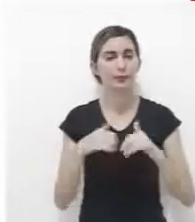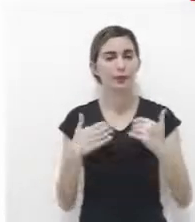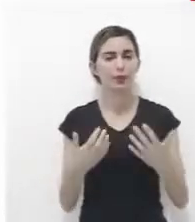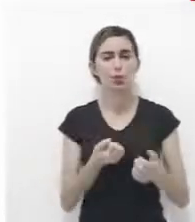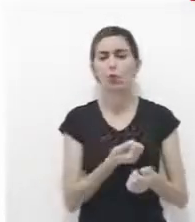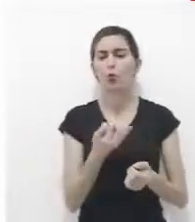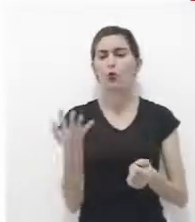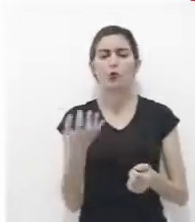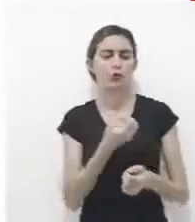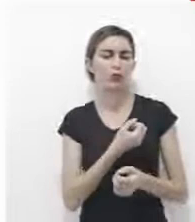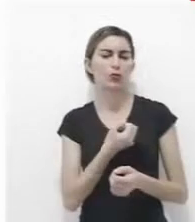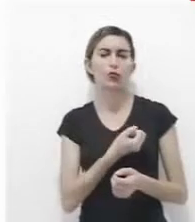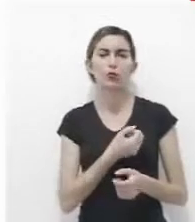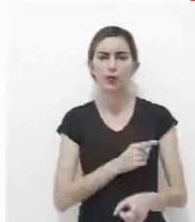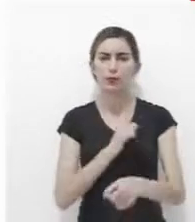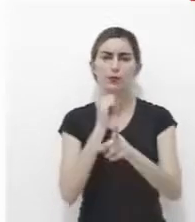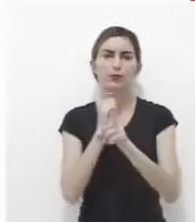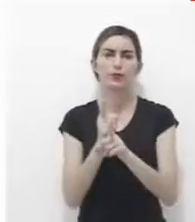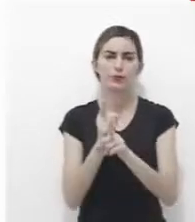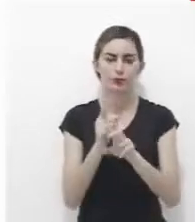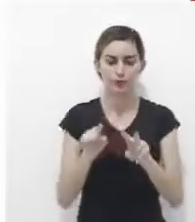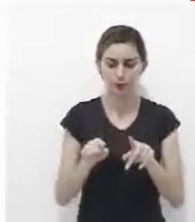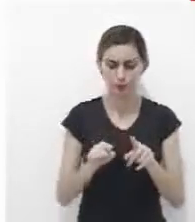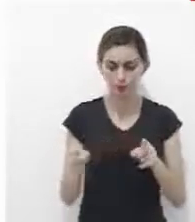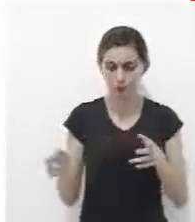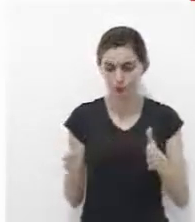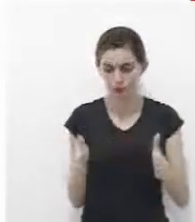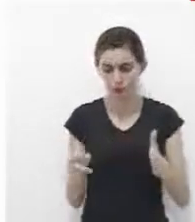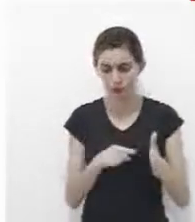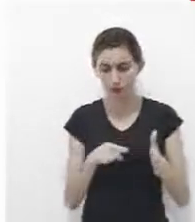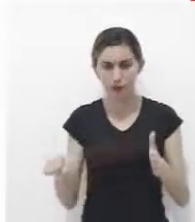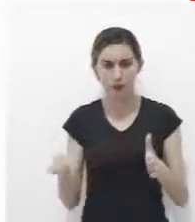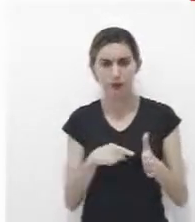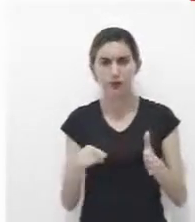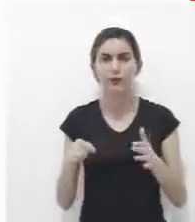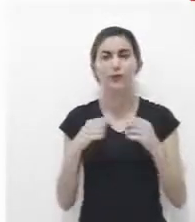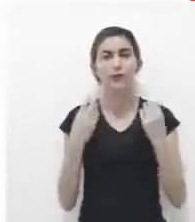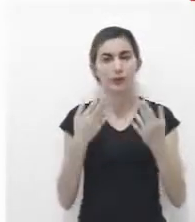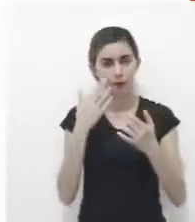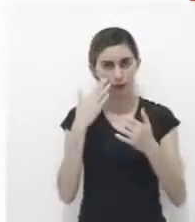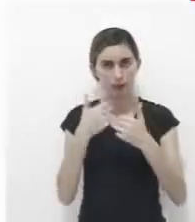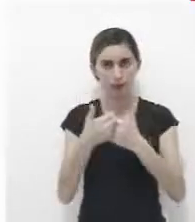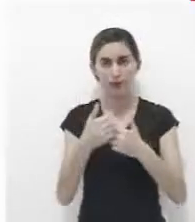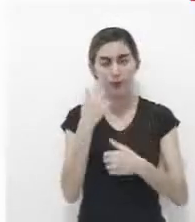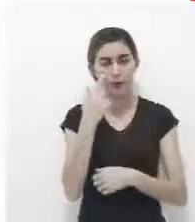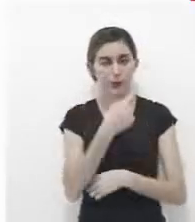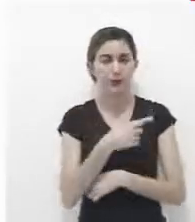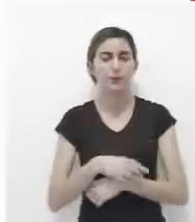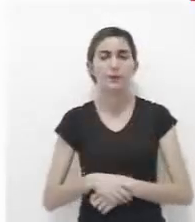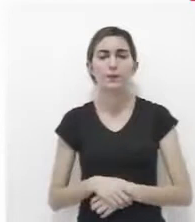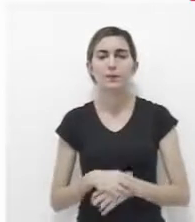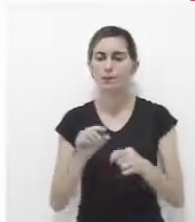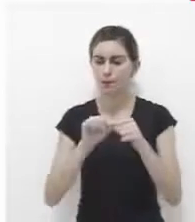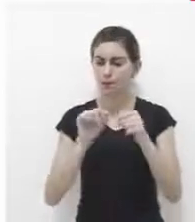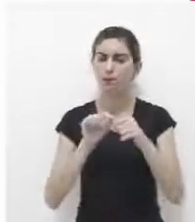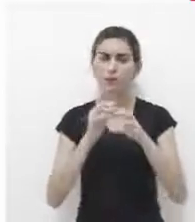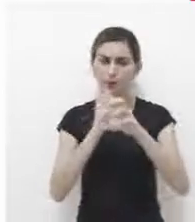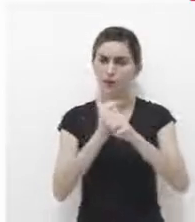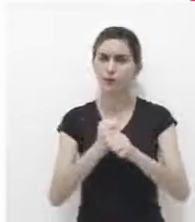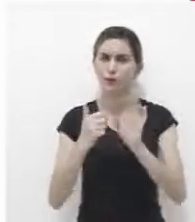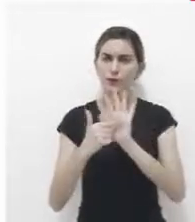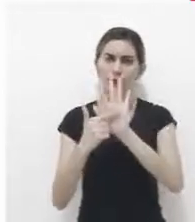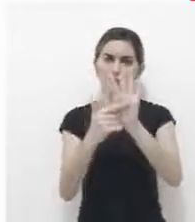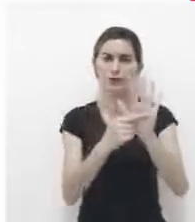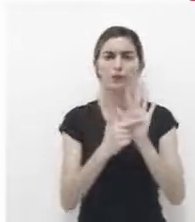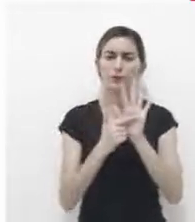Beleza? Então, quantos números a gente vai encontrar nesse intervalo? Acompanhe aí na sua telinha.